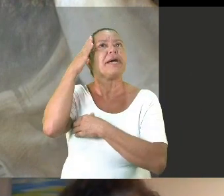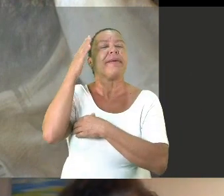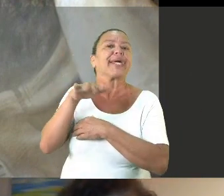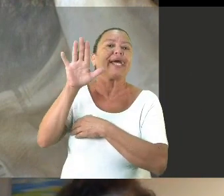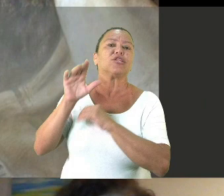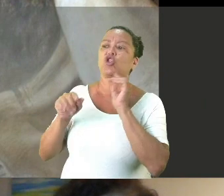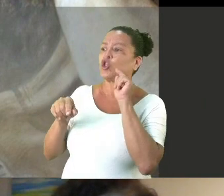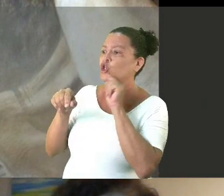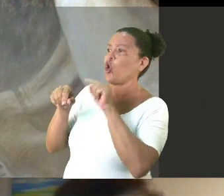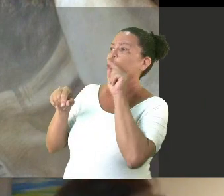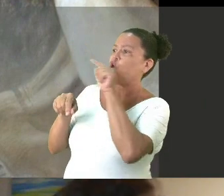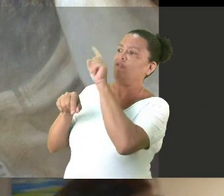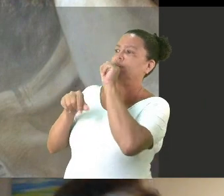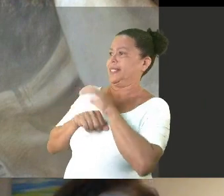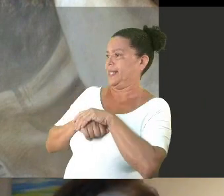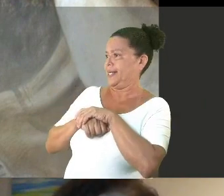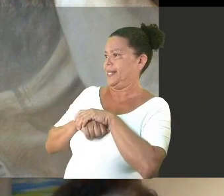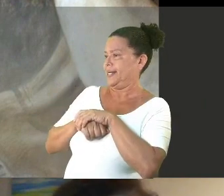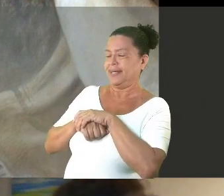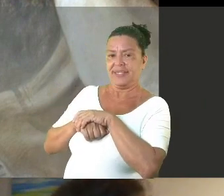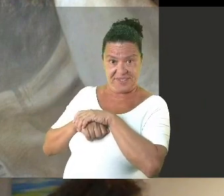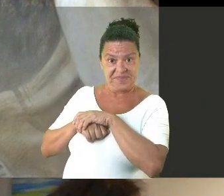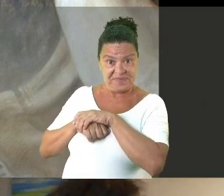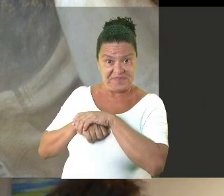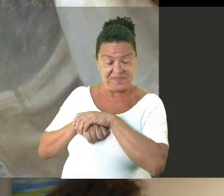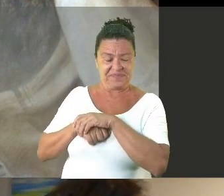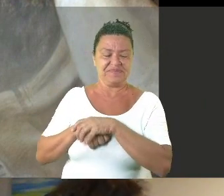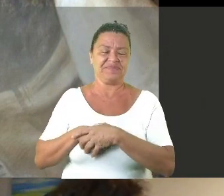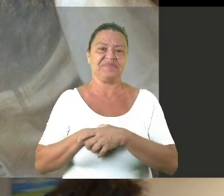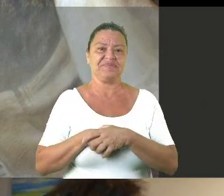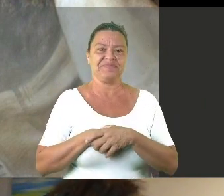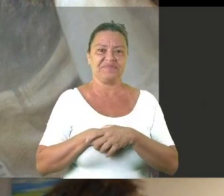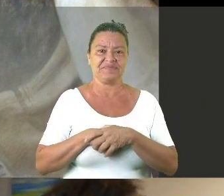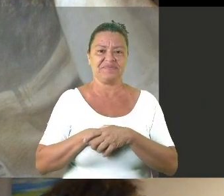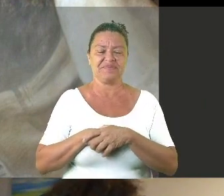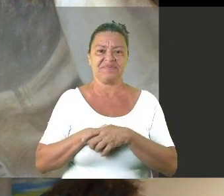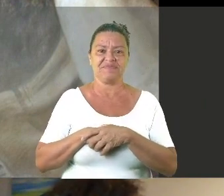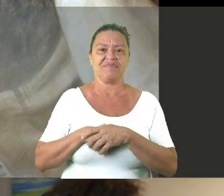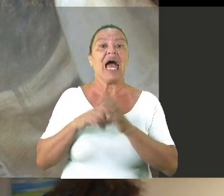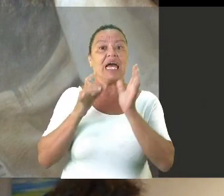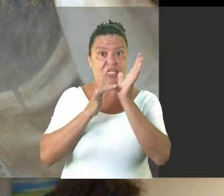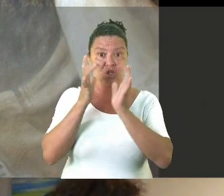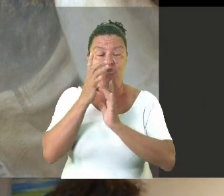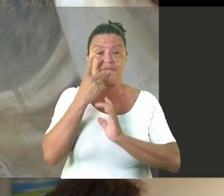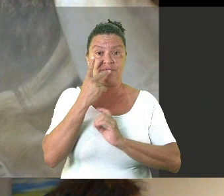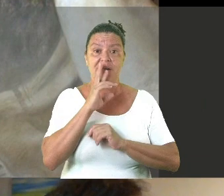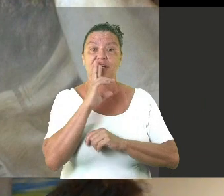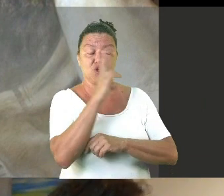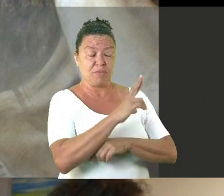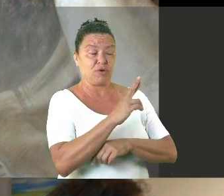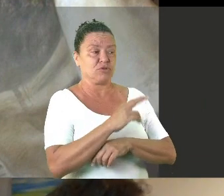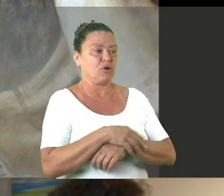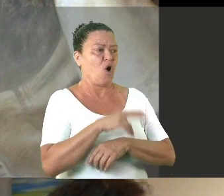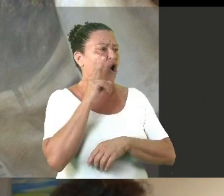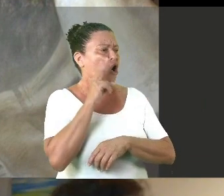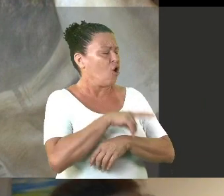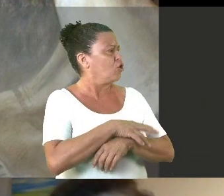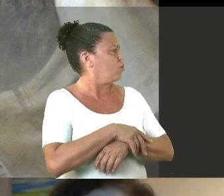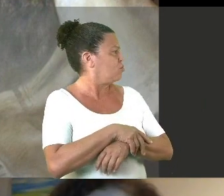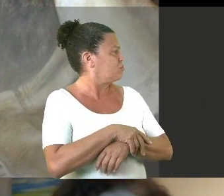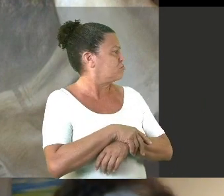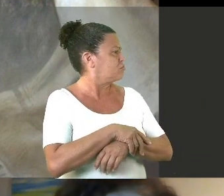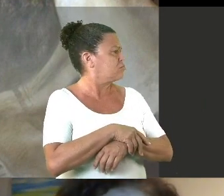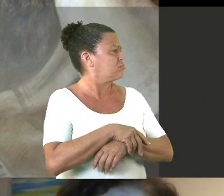saber quem tocou, né? E ele disse assim, ele olhava ao redor